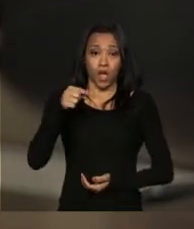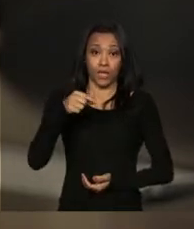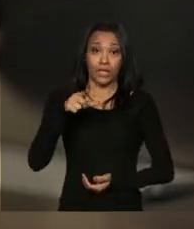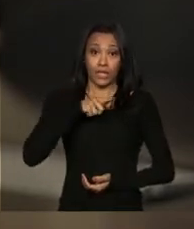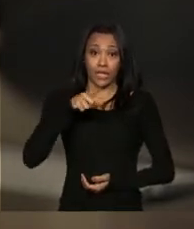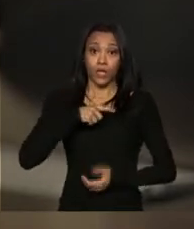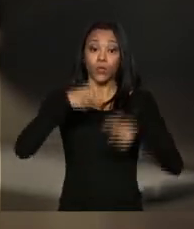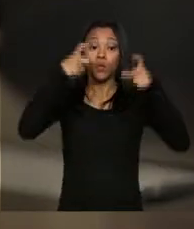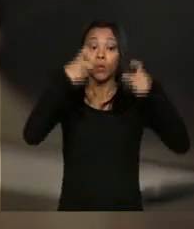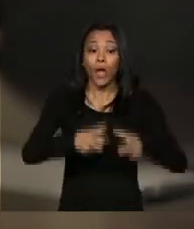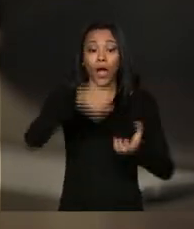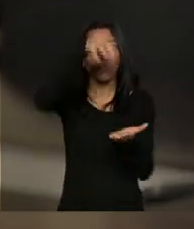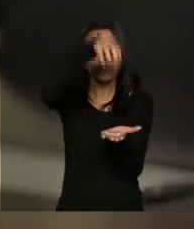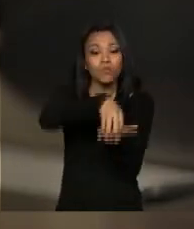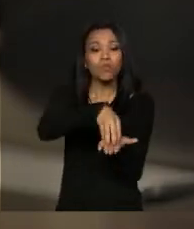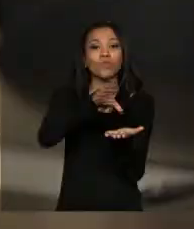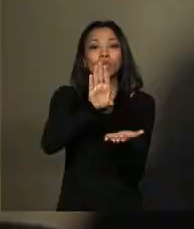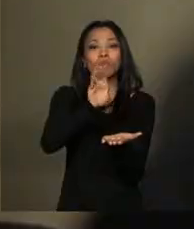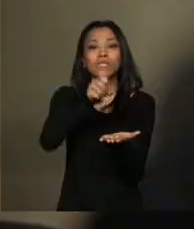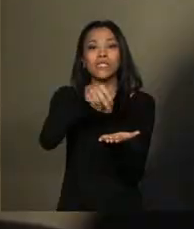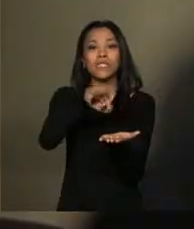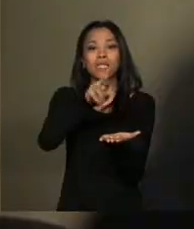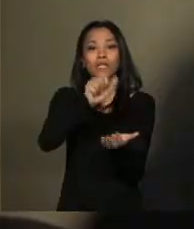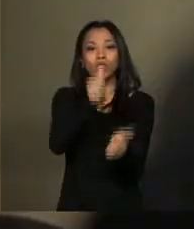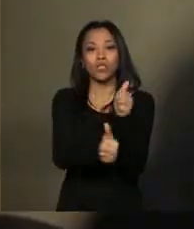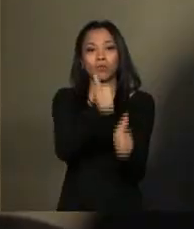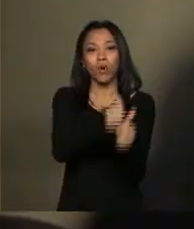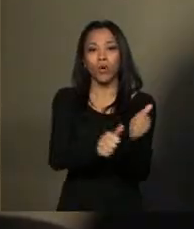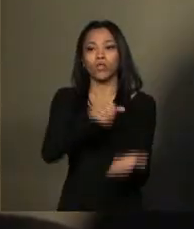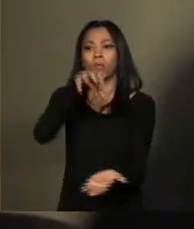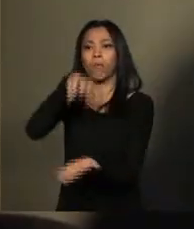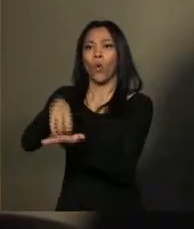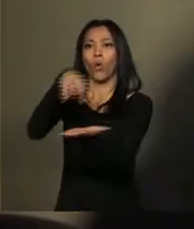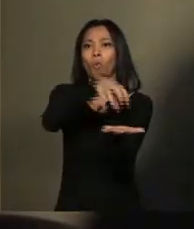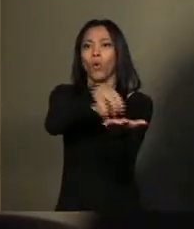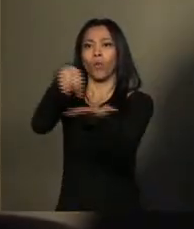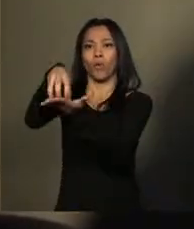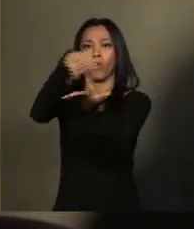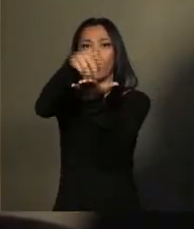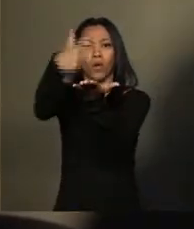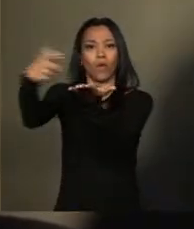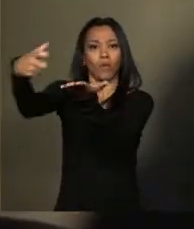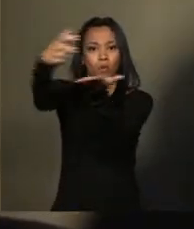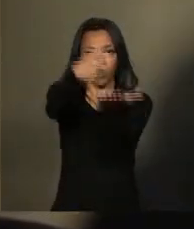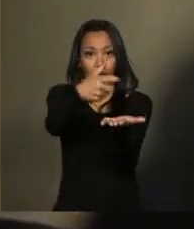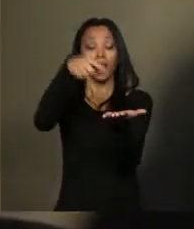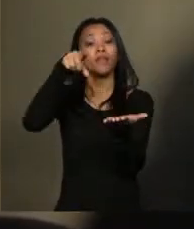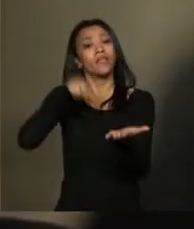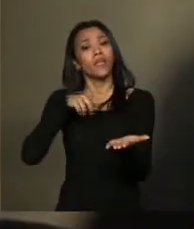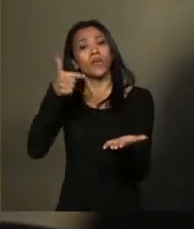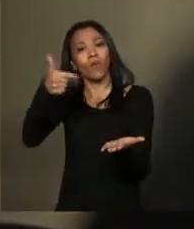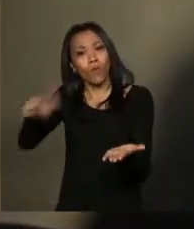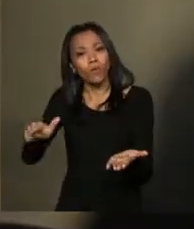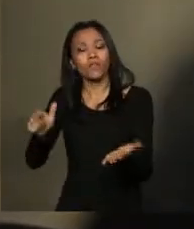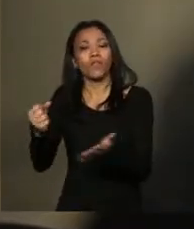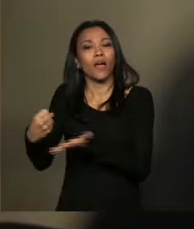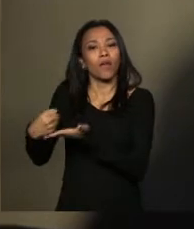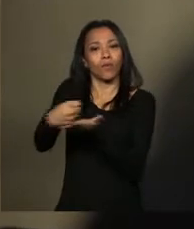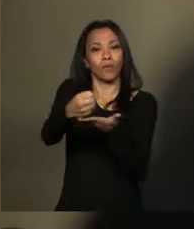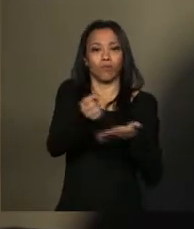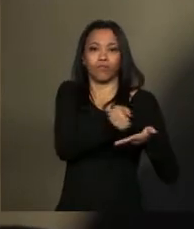centro de iniciação ao esporte, mas você vai ter também outras estruturas menores que vão poder contar com o suporte tanto do